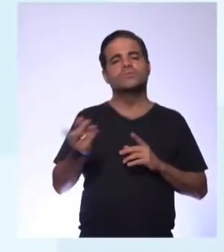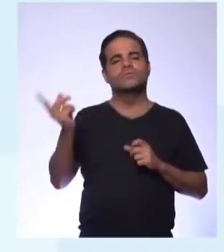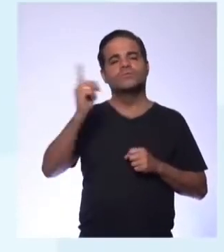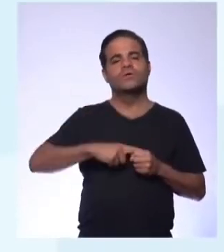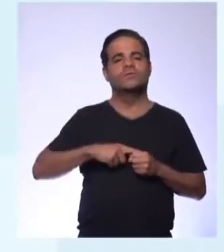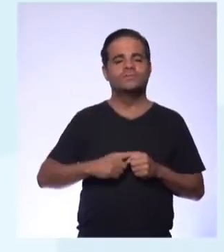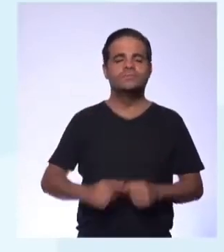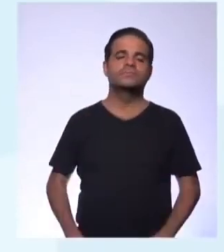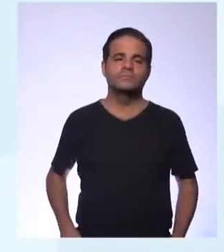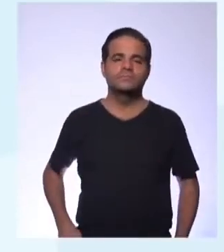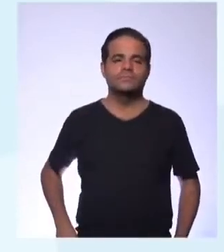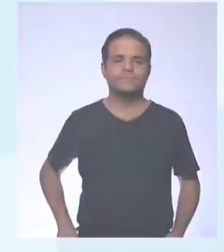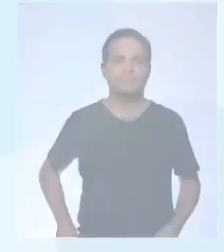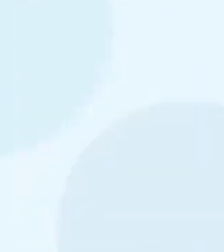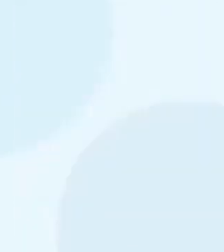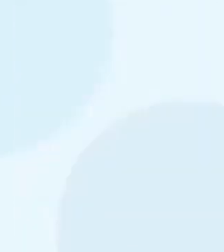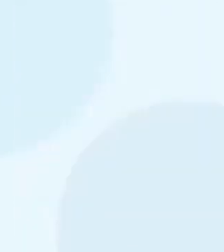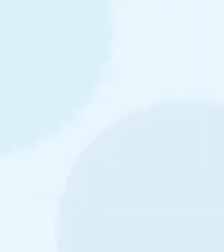gente já volta.